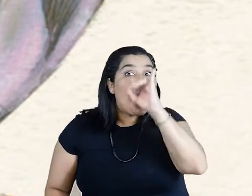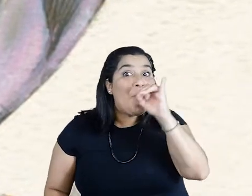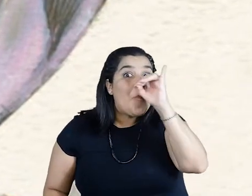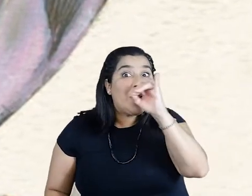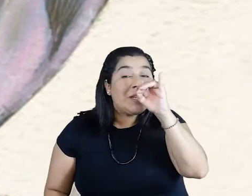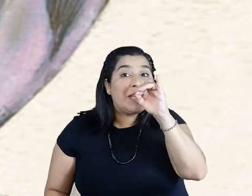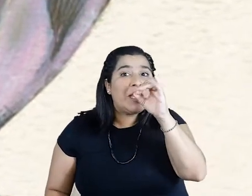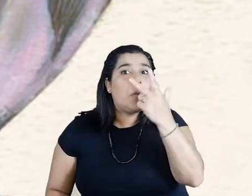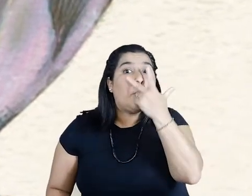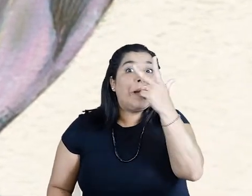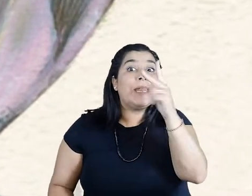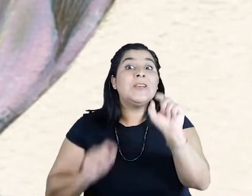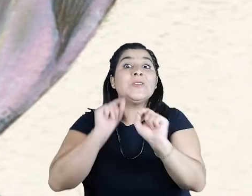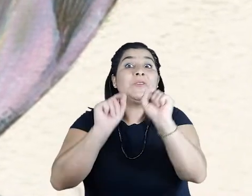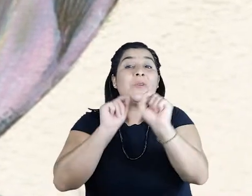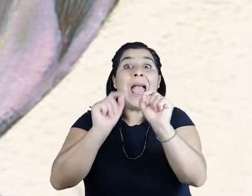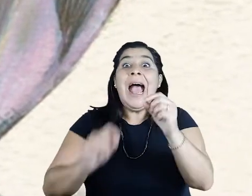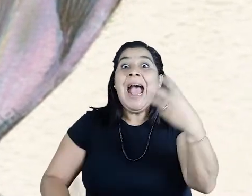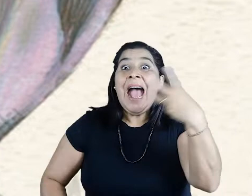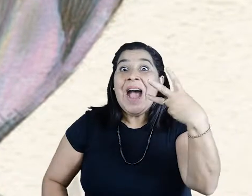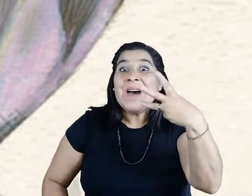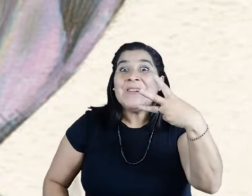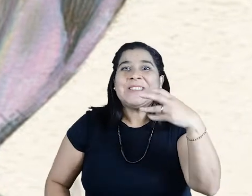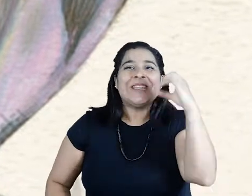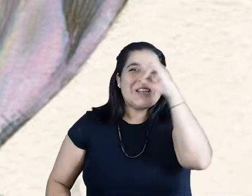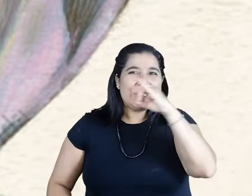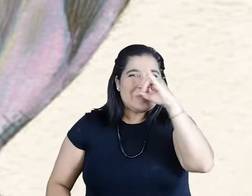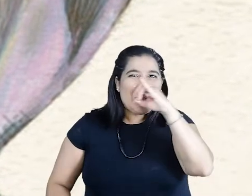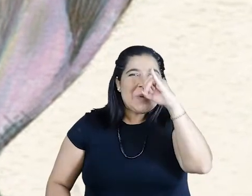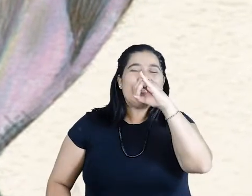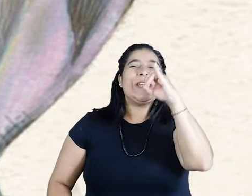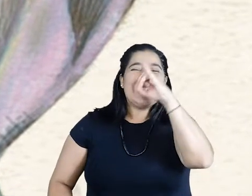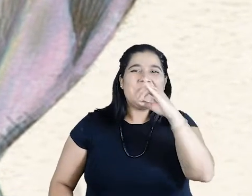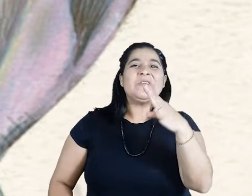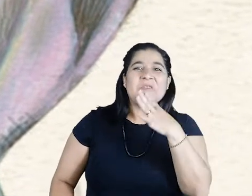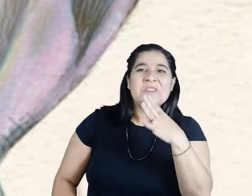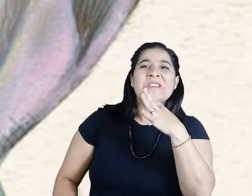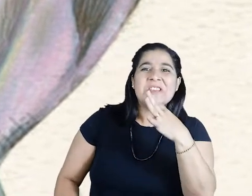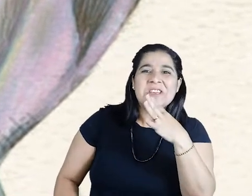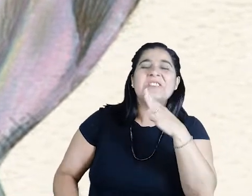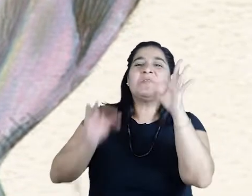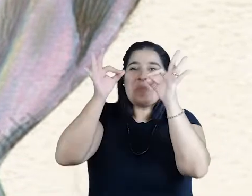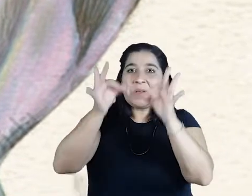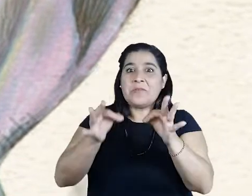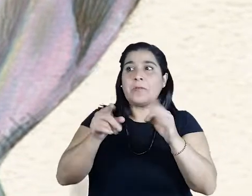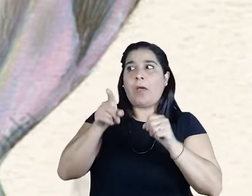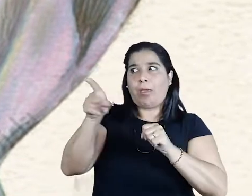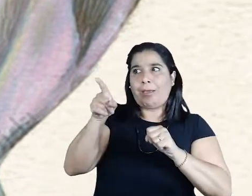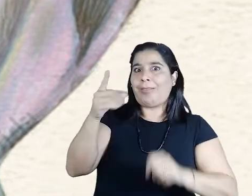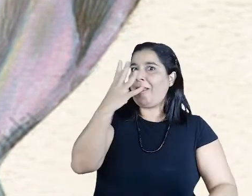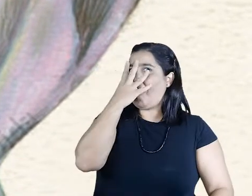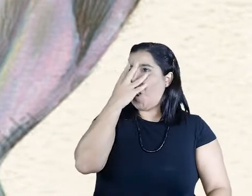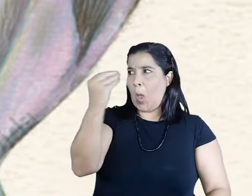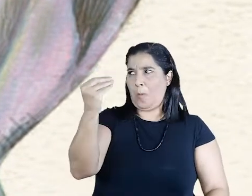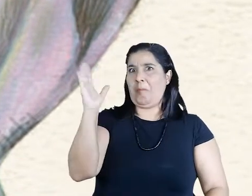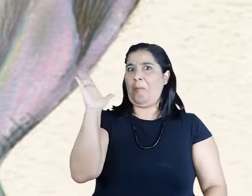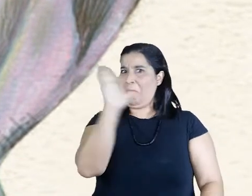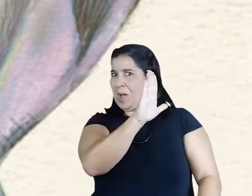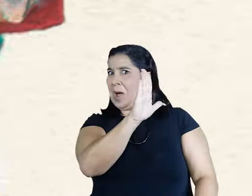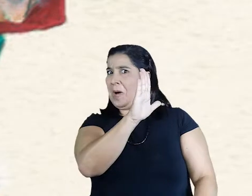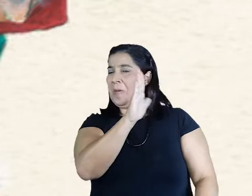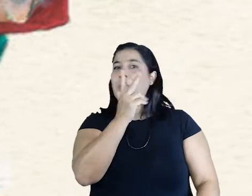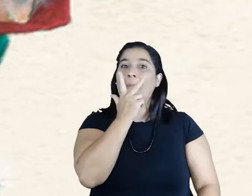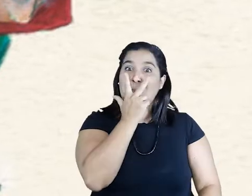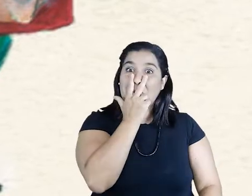Será parecem que é porquinhos o de qual história? Os três porquinhos. Os três porquinhos. Perfeito. Esse lobo aí é o lobo